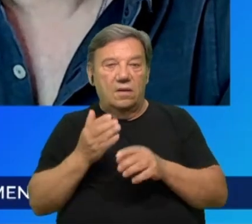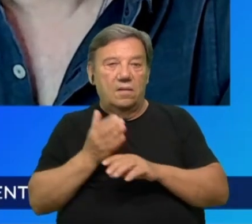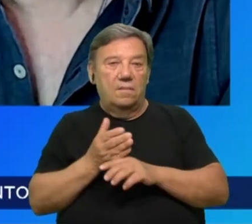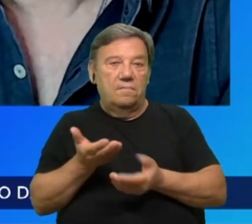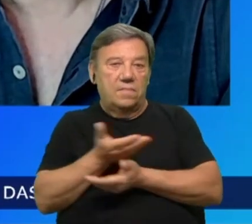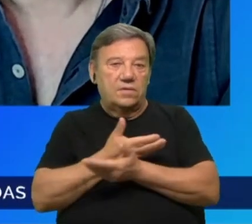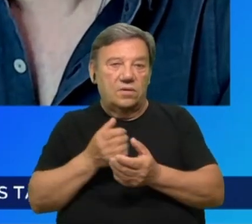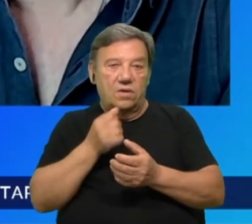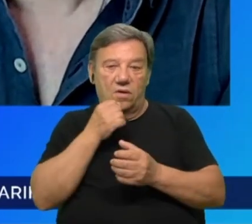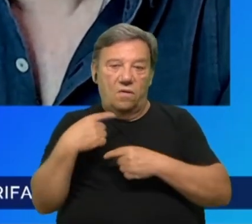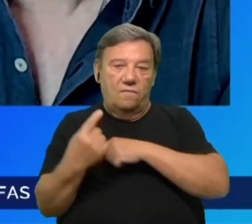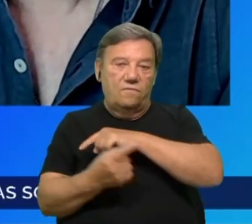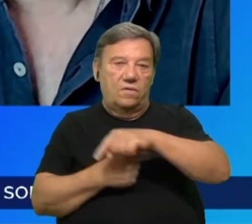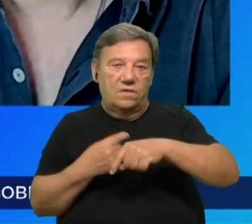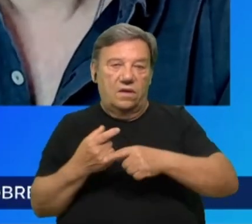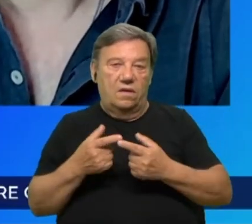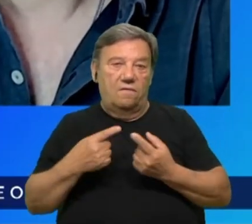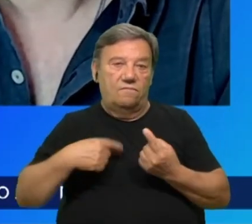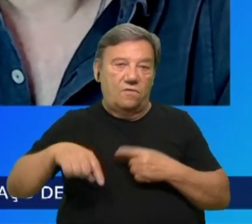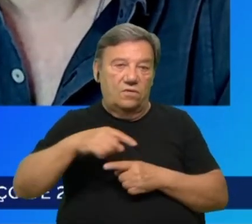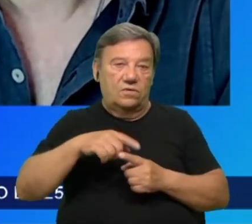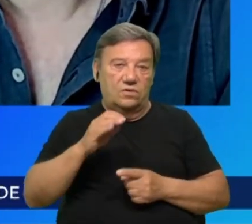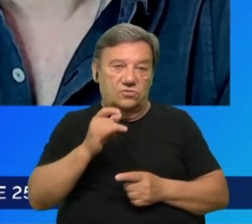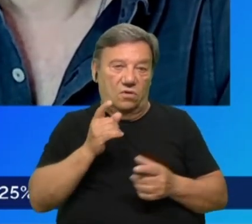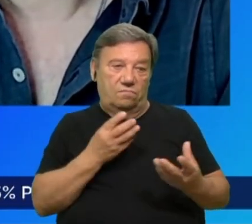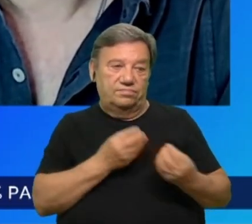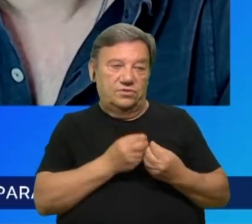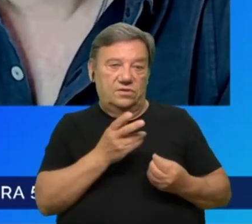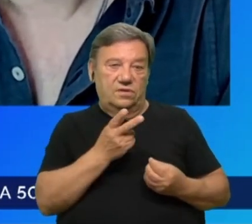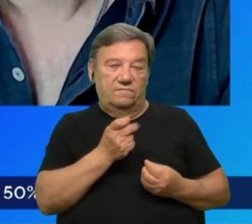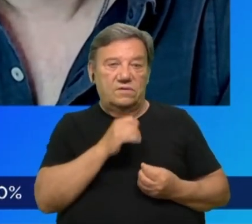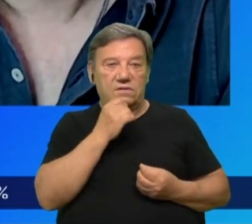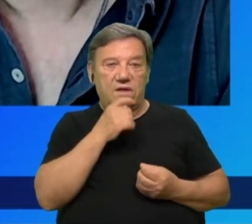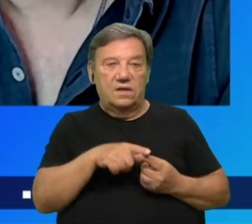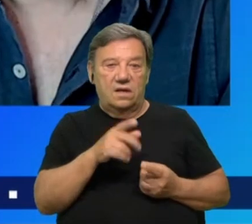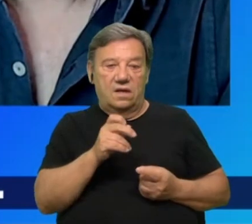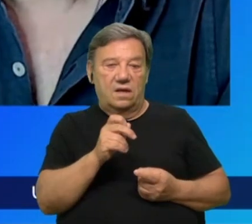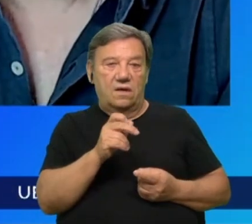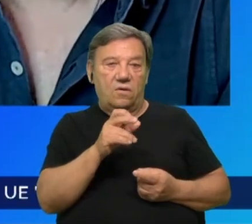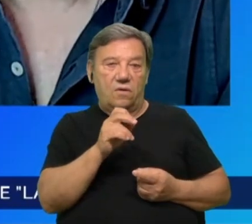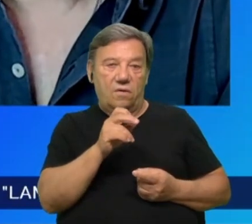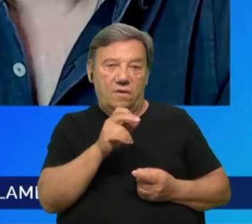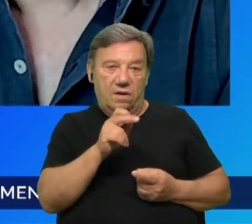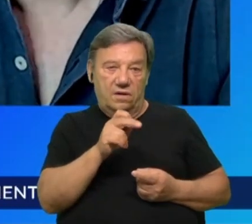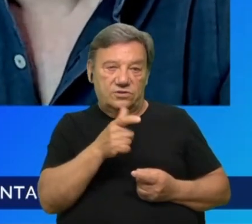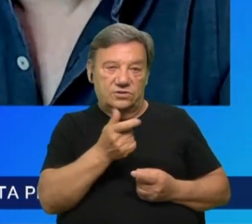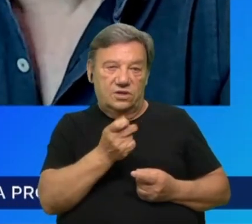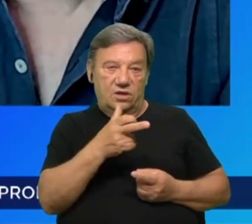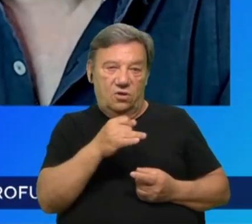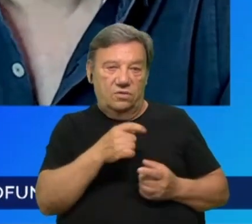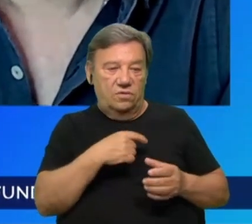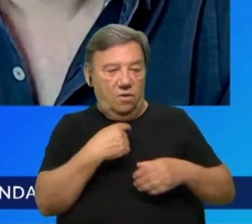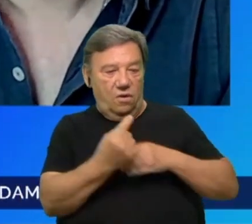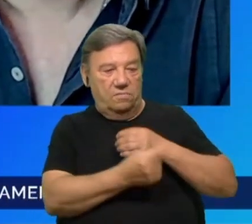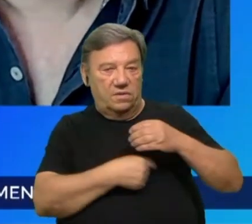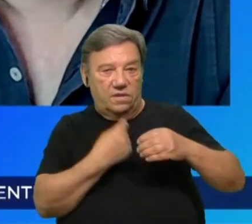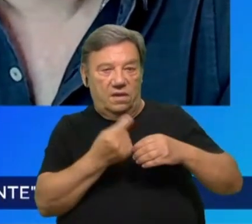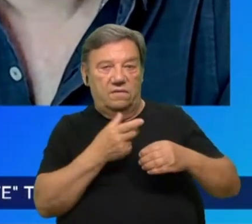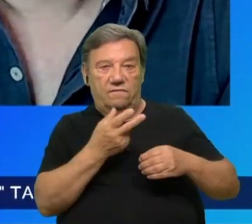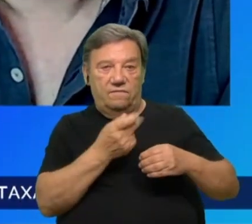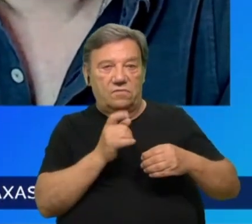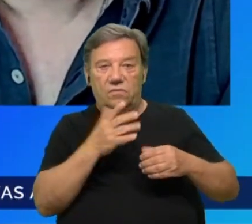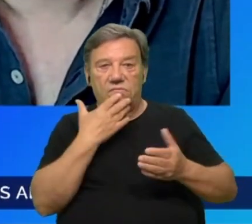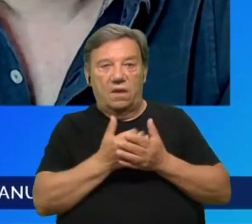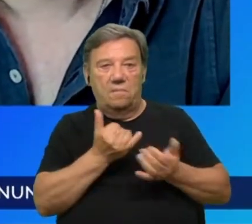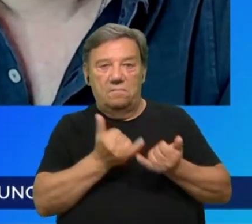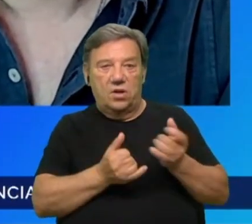a sua órbita à volta do Sol com o próprio Vênus. São os chamados asteroides coorbitais de Vênus e não apresentam nenhum risco para